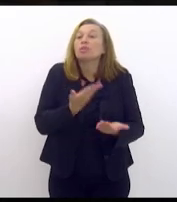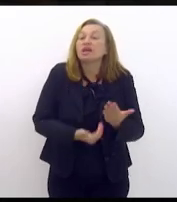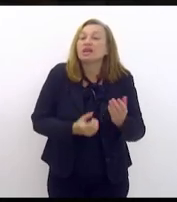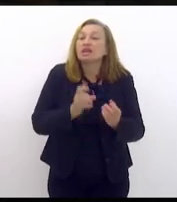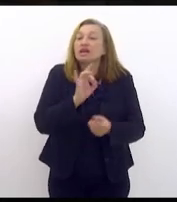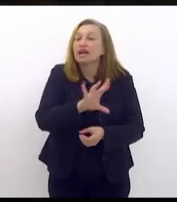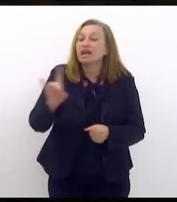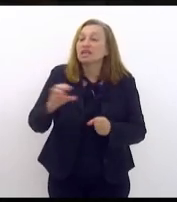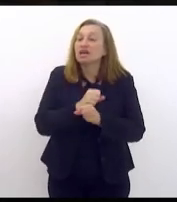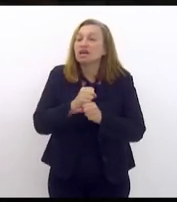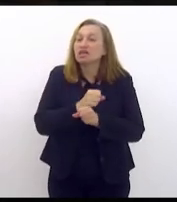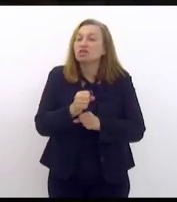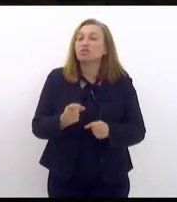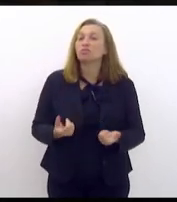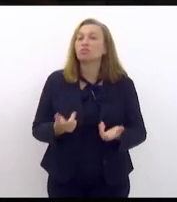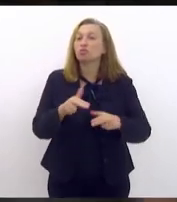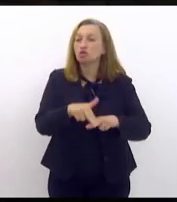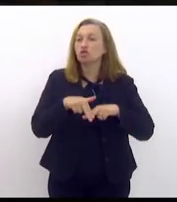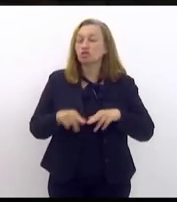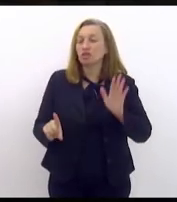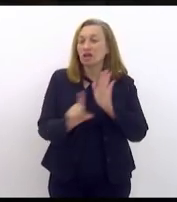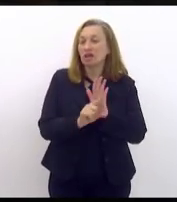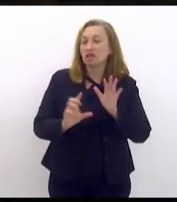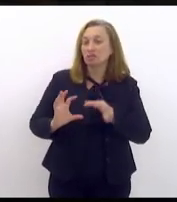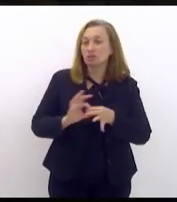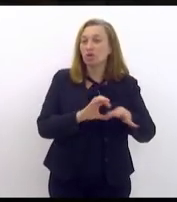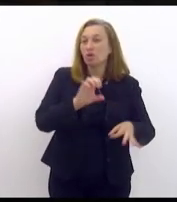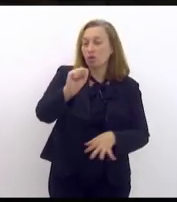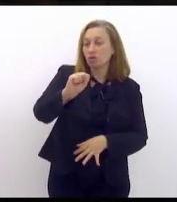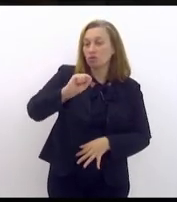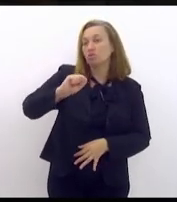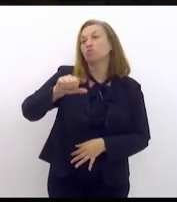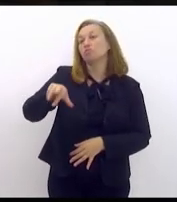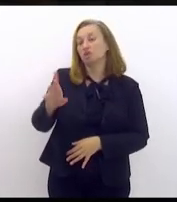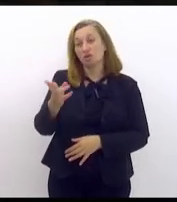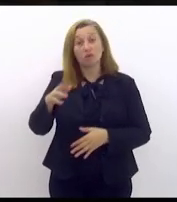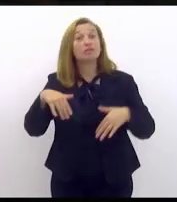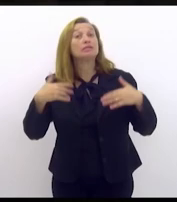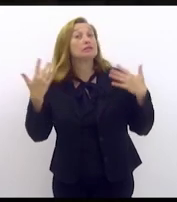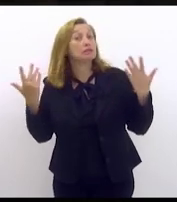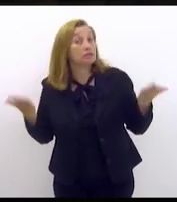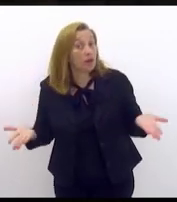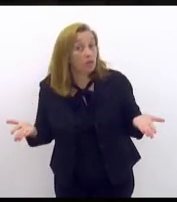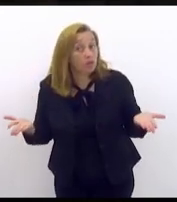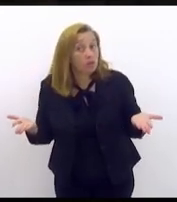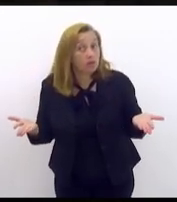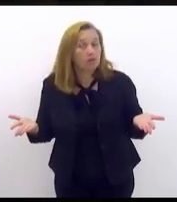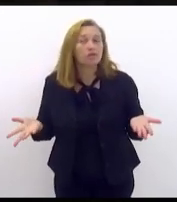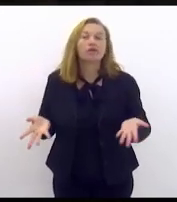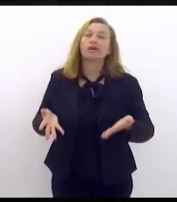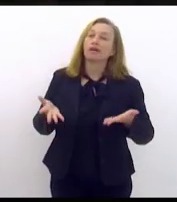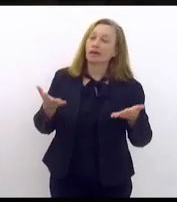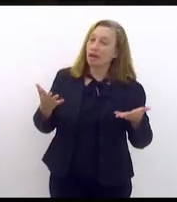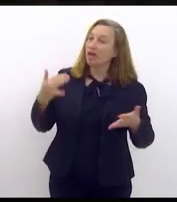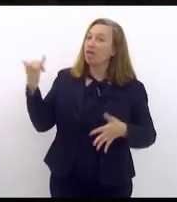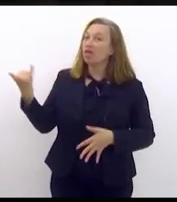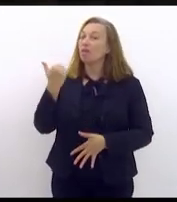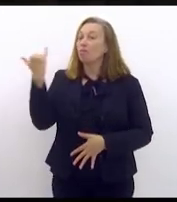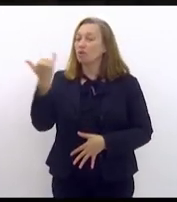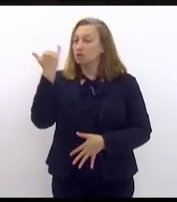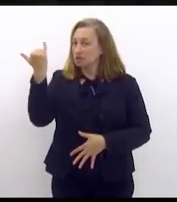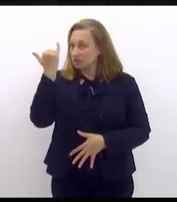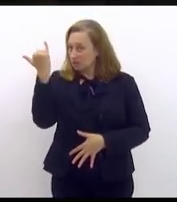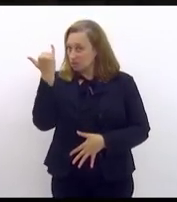por causa das leis complementares? 8 bilhões. Então, esta é uma vertente